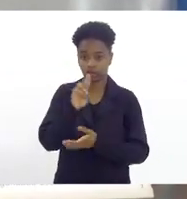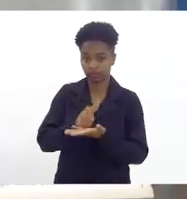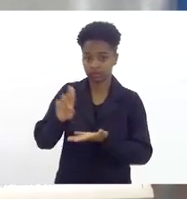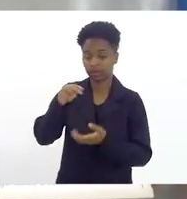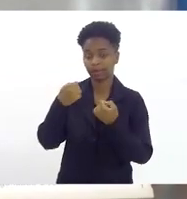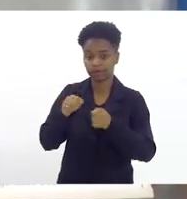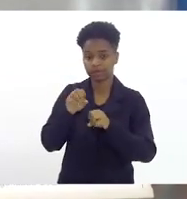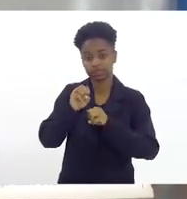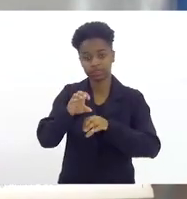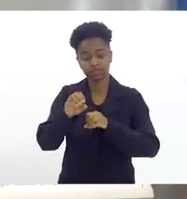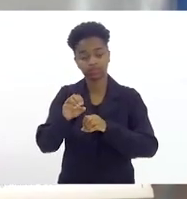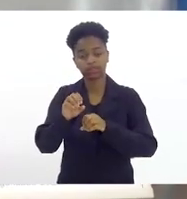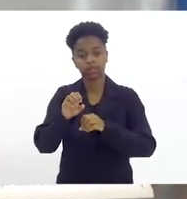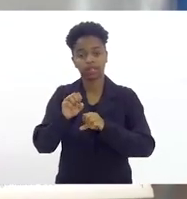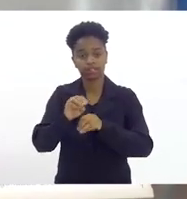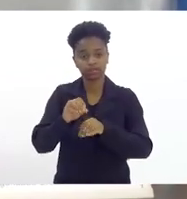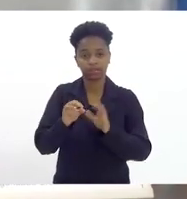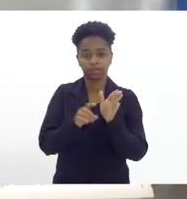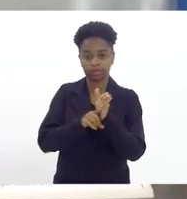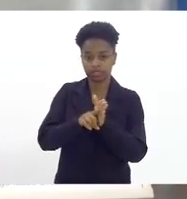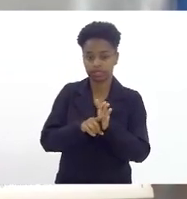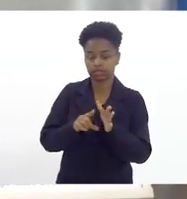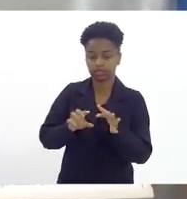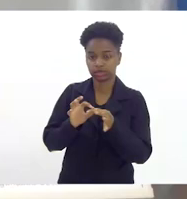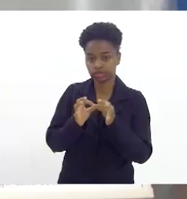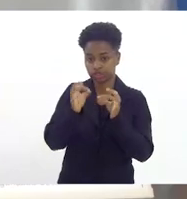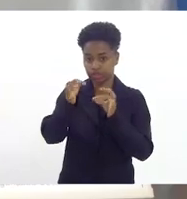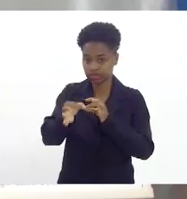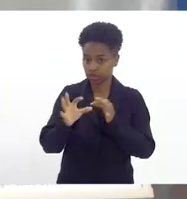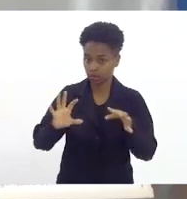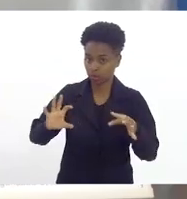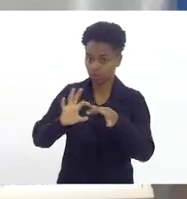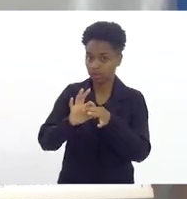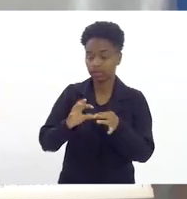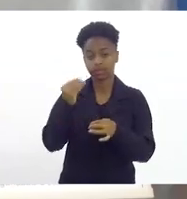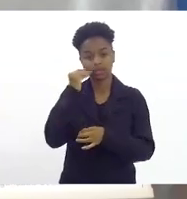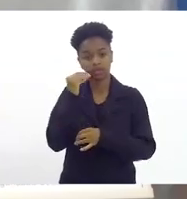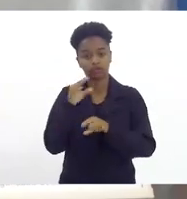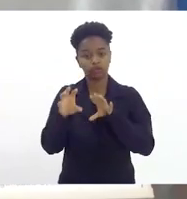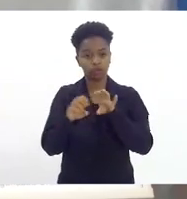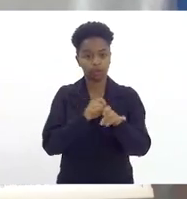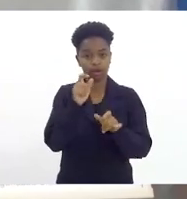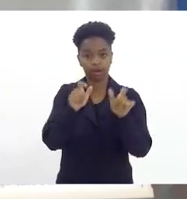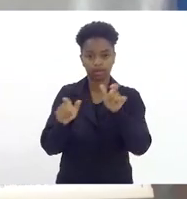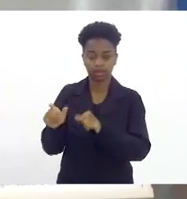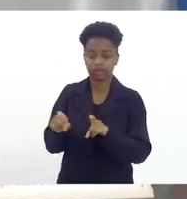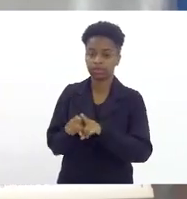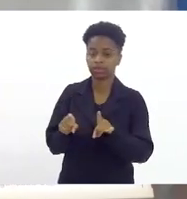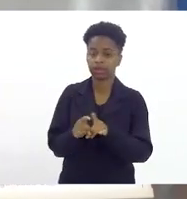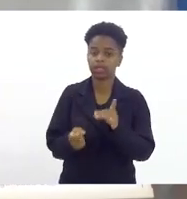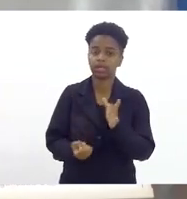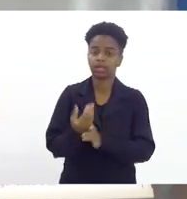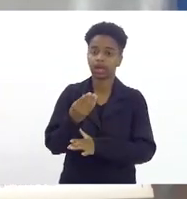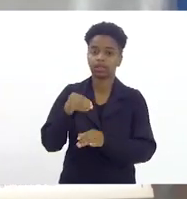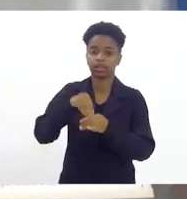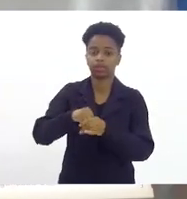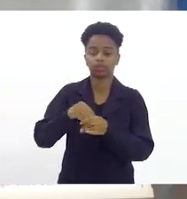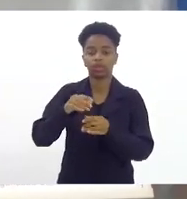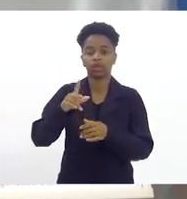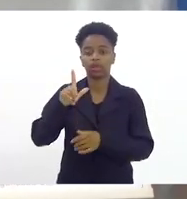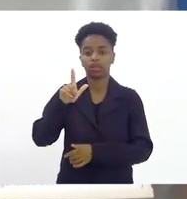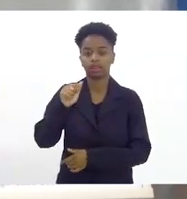pesquisa e extensão integrados né de maneira formar o cidadão a constitui através dos laboratórios